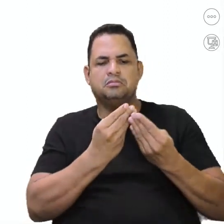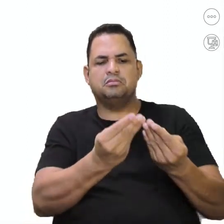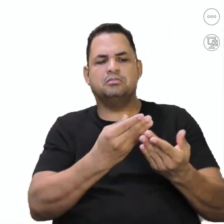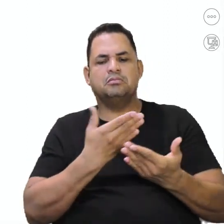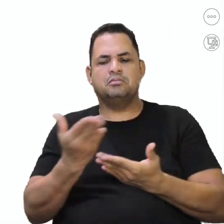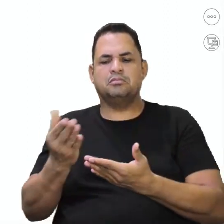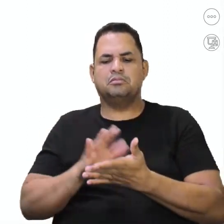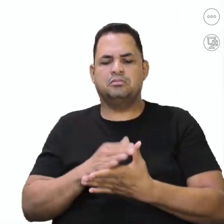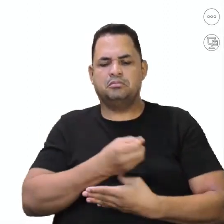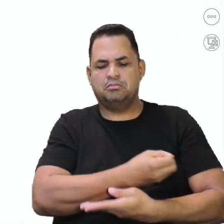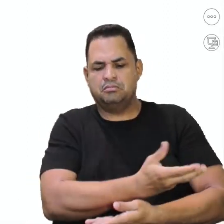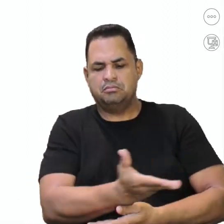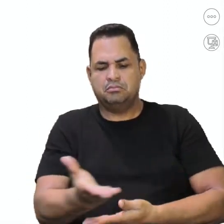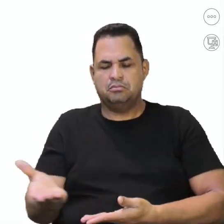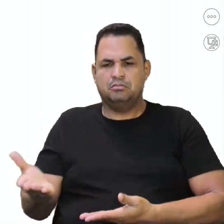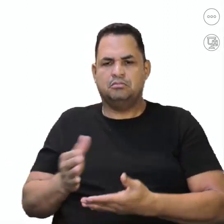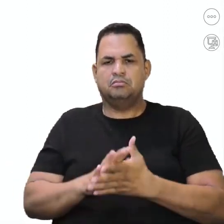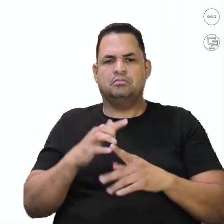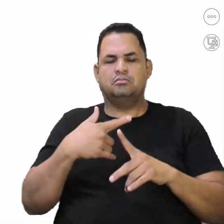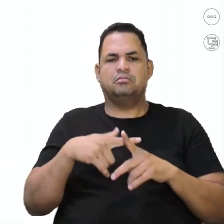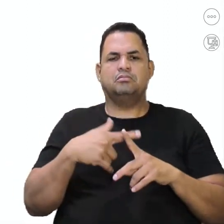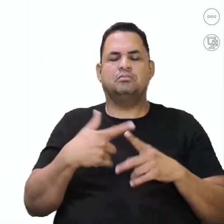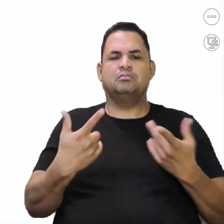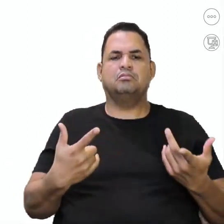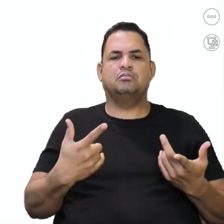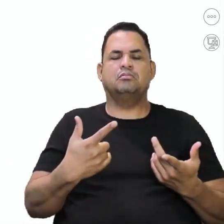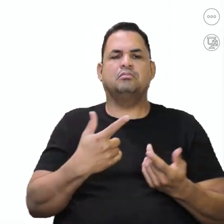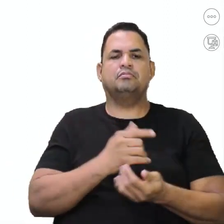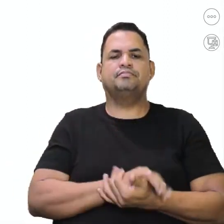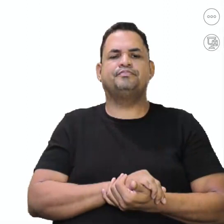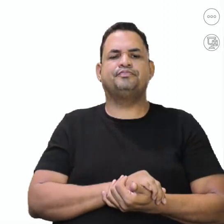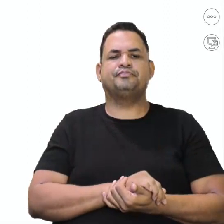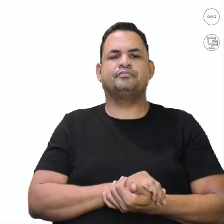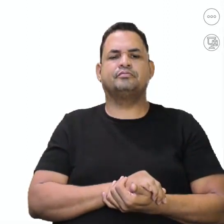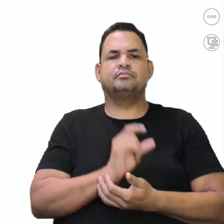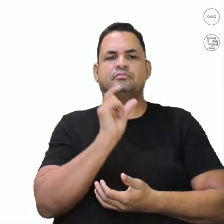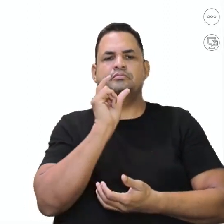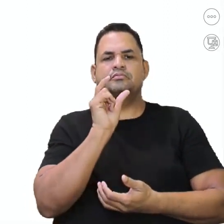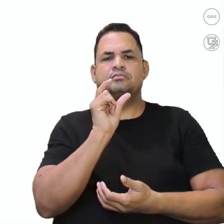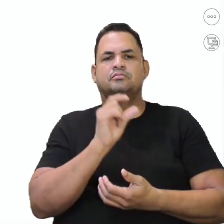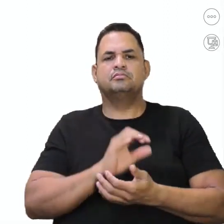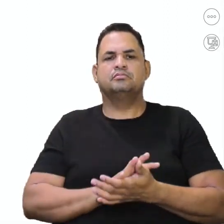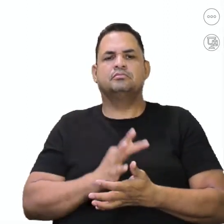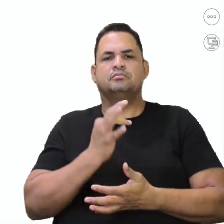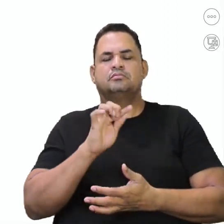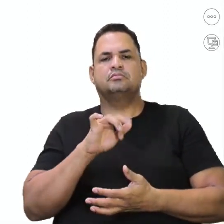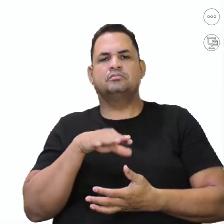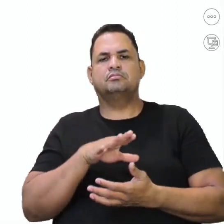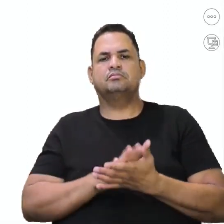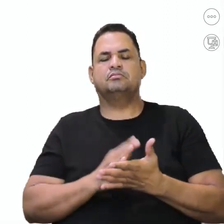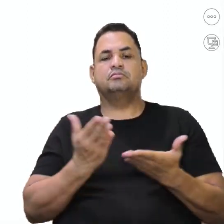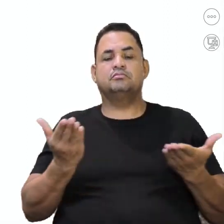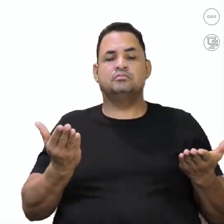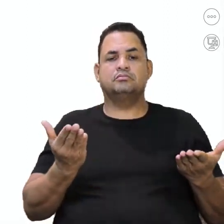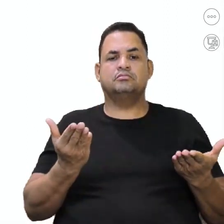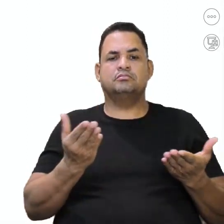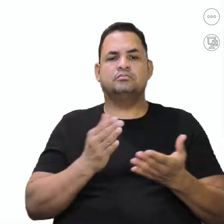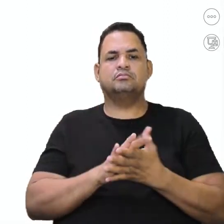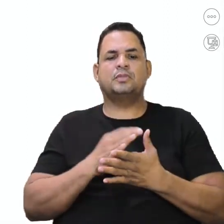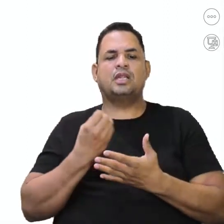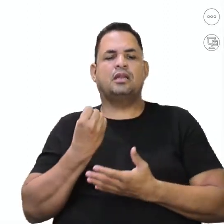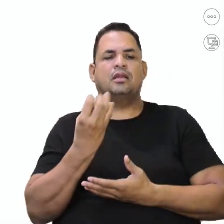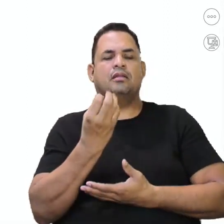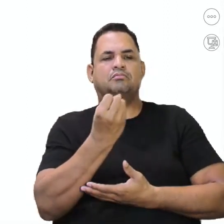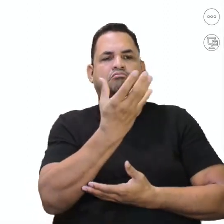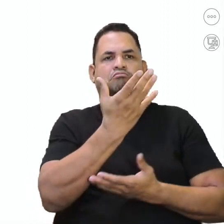flyers, às vezes até jogado no chão, porque, afinal de contas, a palavra flyer, para quem não sabe, é algo que